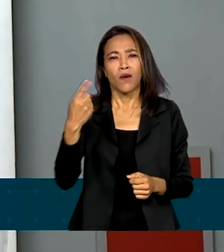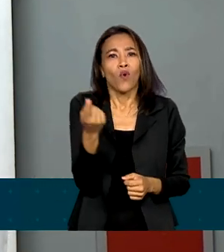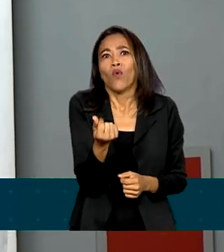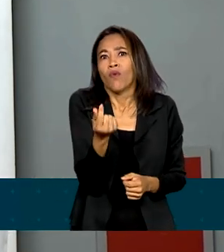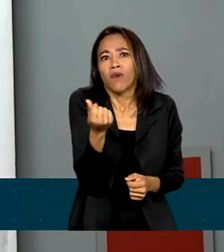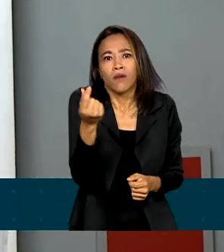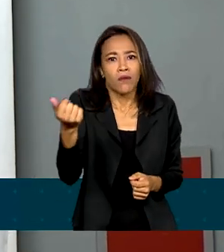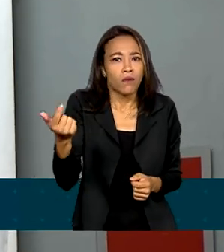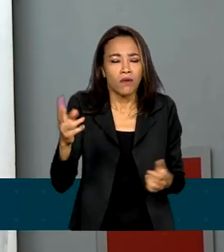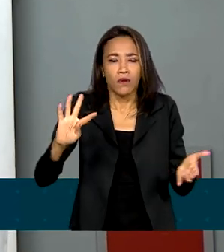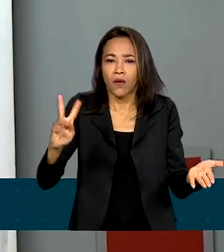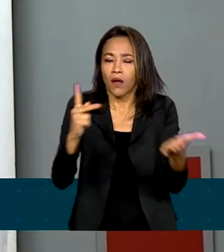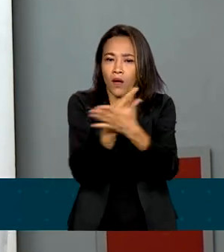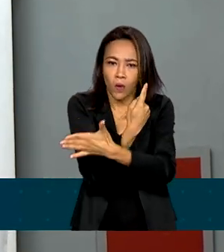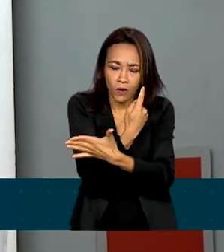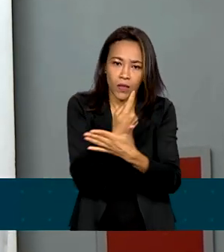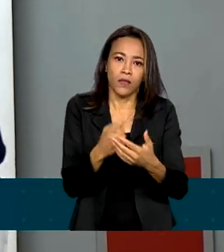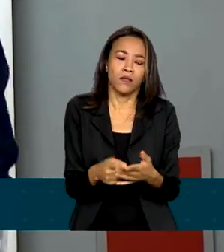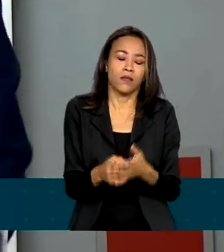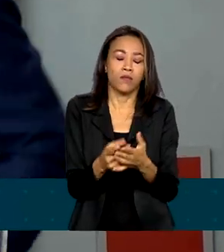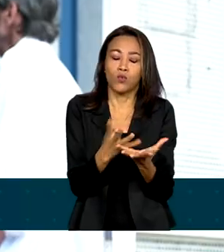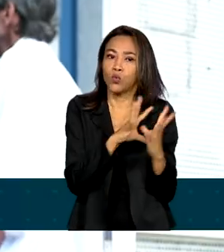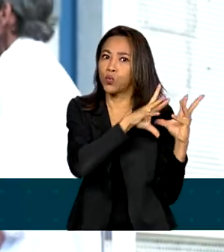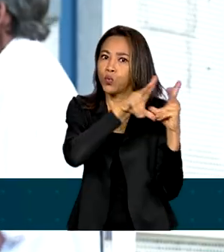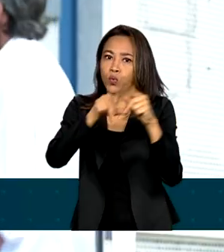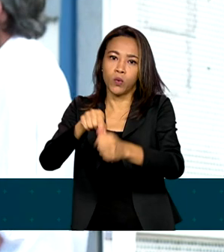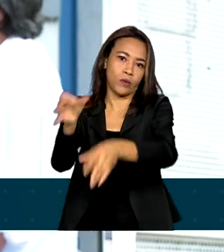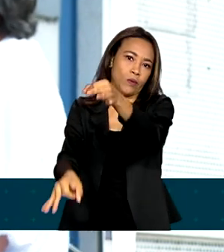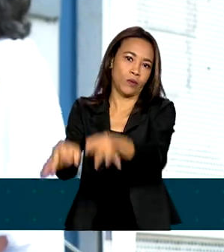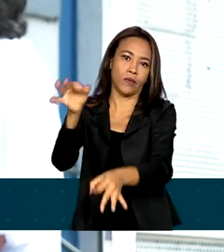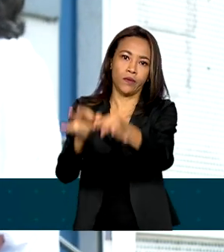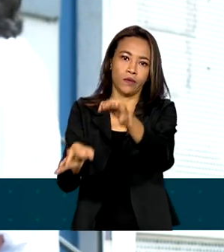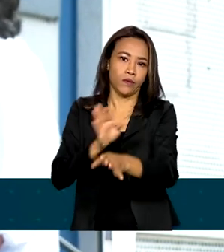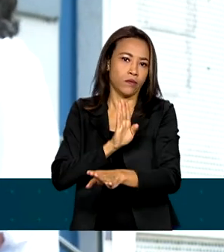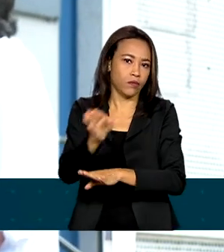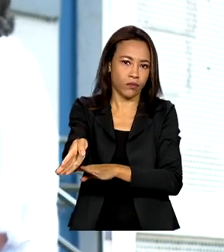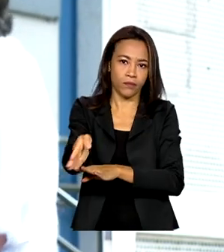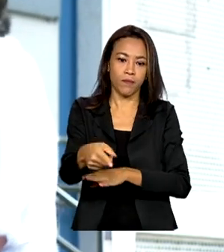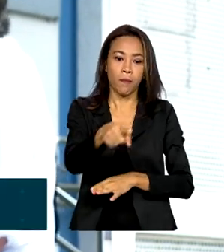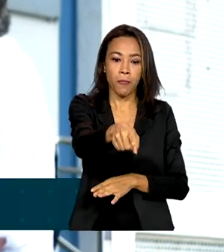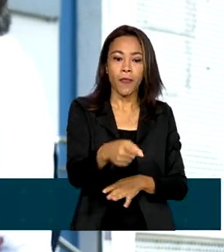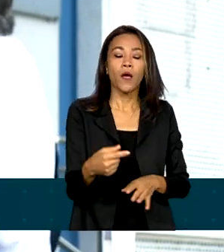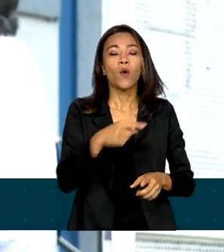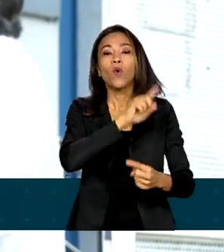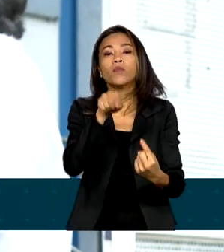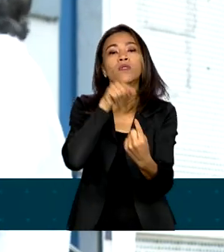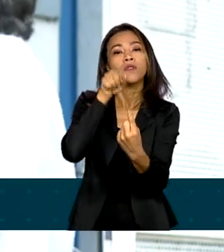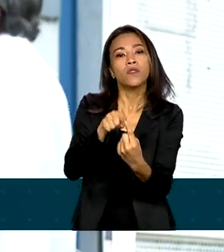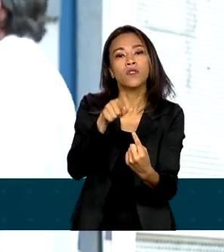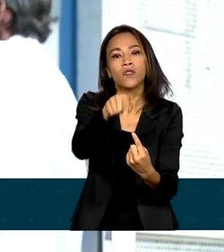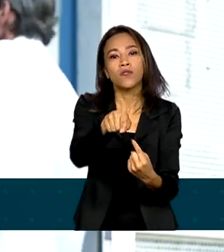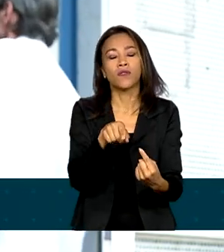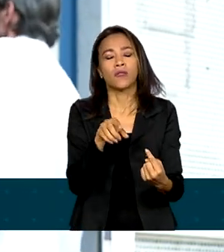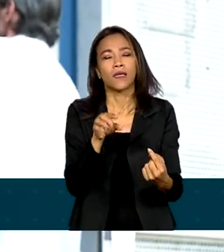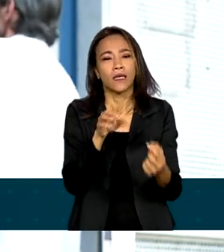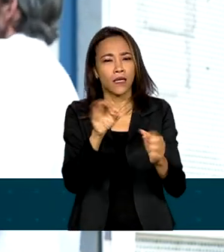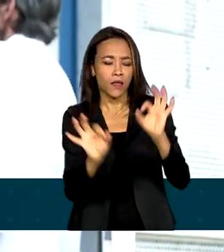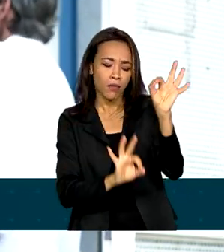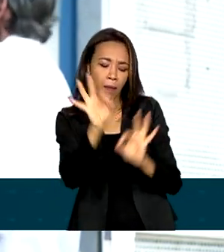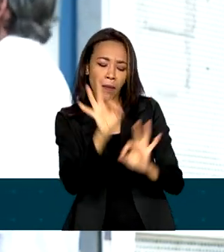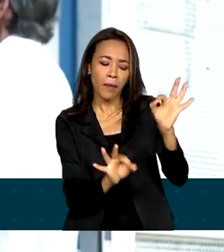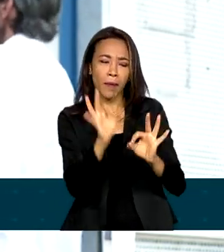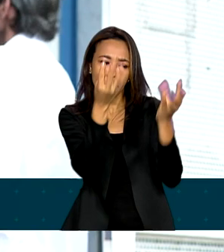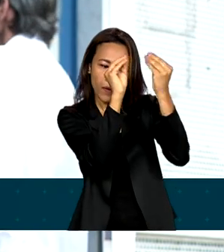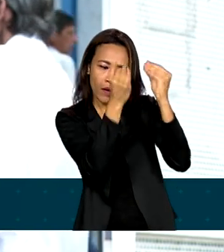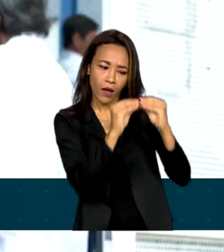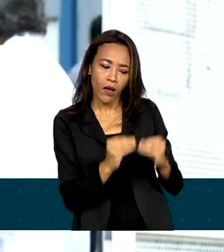das ações e judicializa tudo. O objetivo do projeto Cresce Brasil é estimular ações e políticas